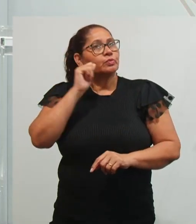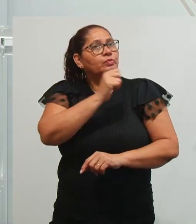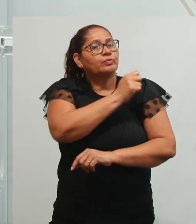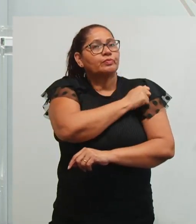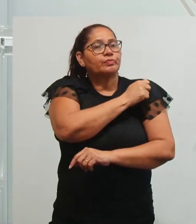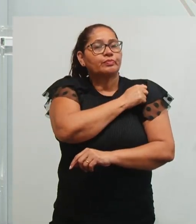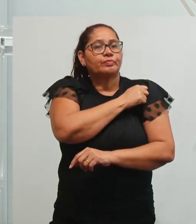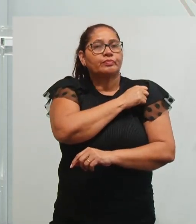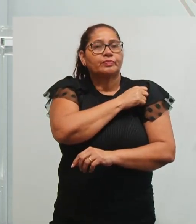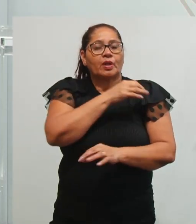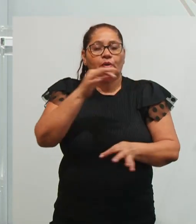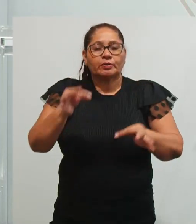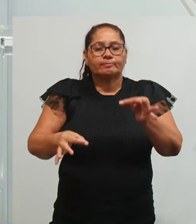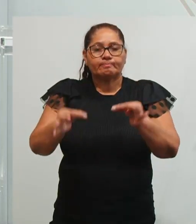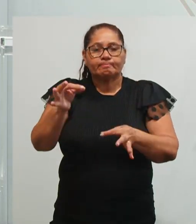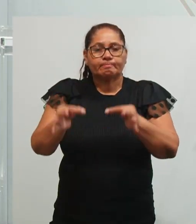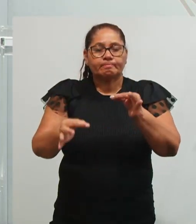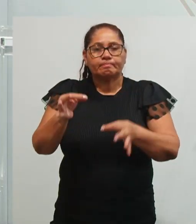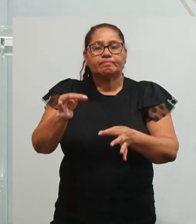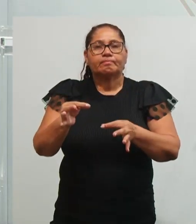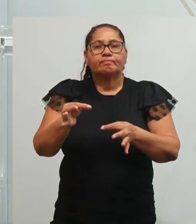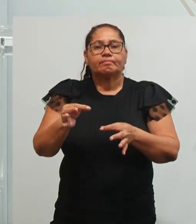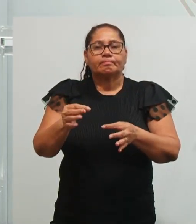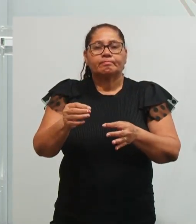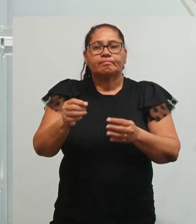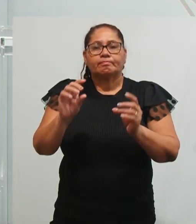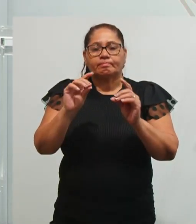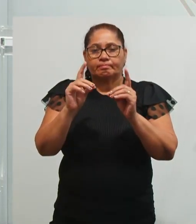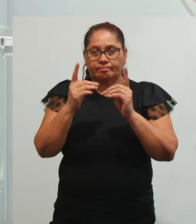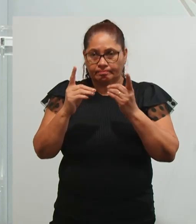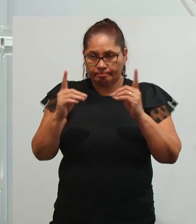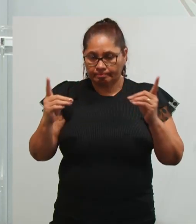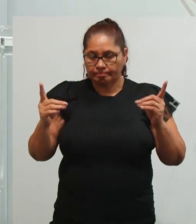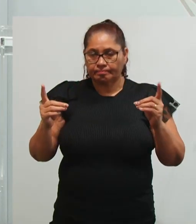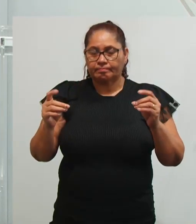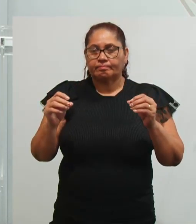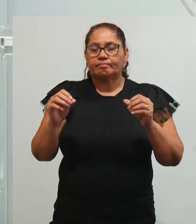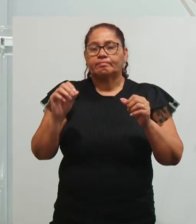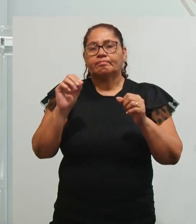do planejamento didático, na hora que você vai retomar a